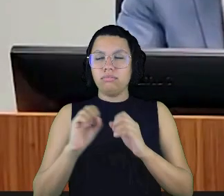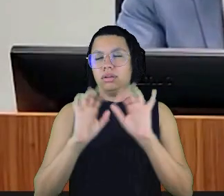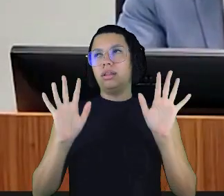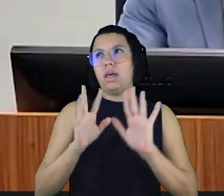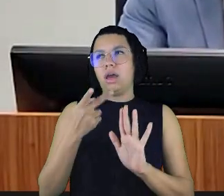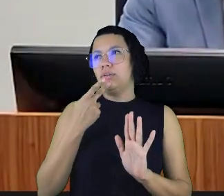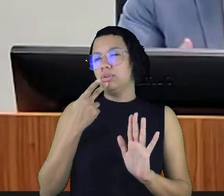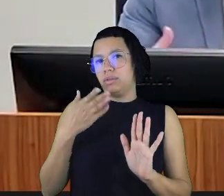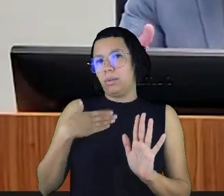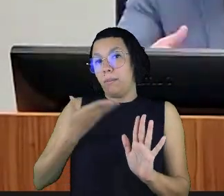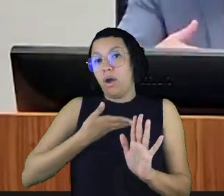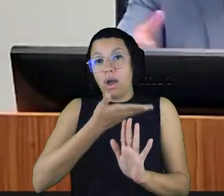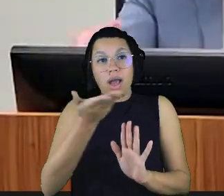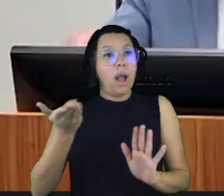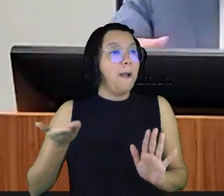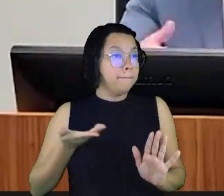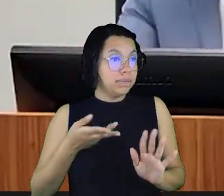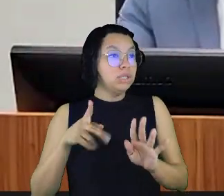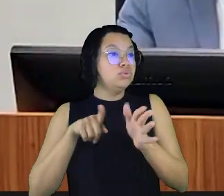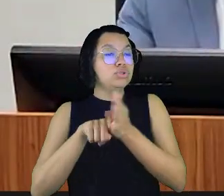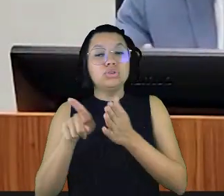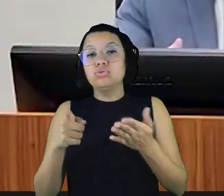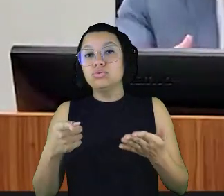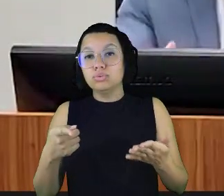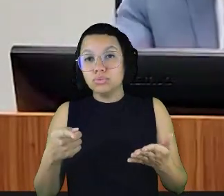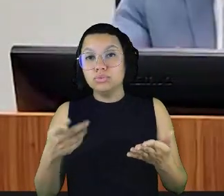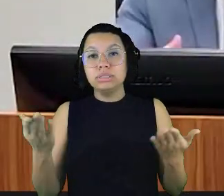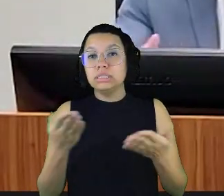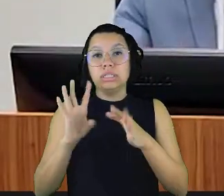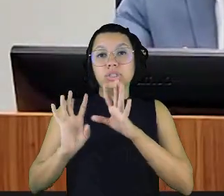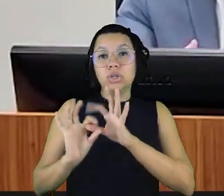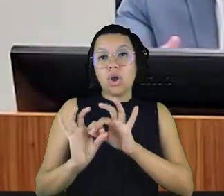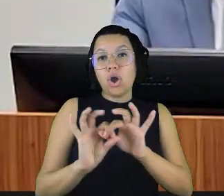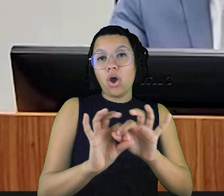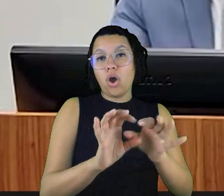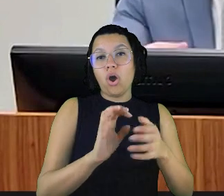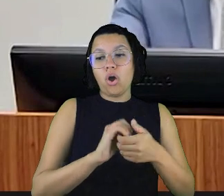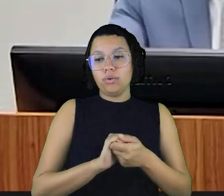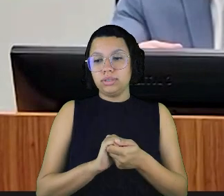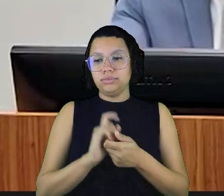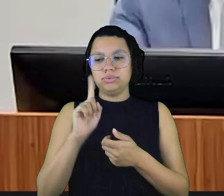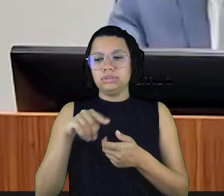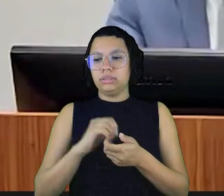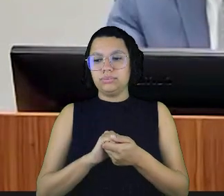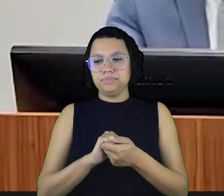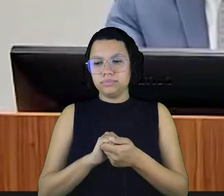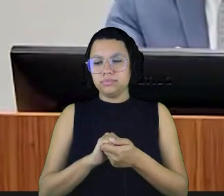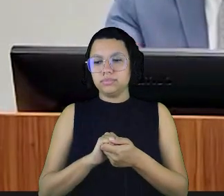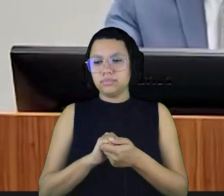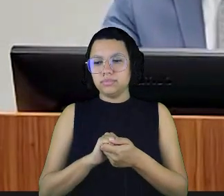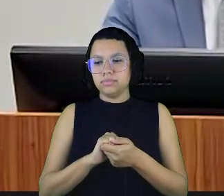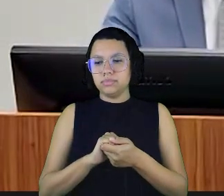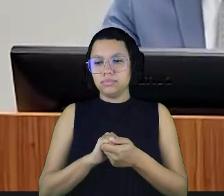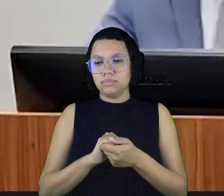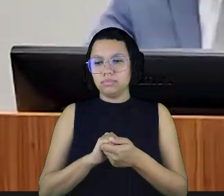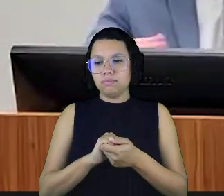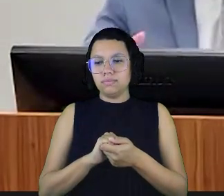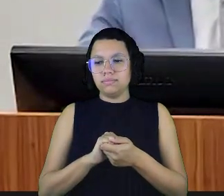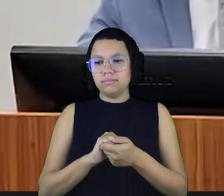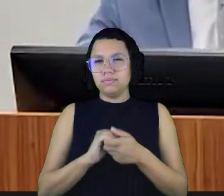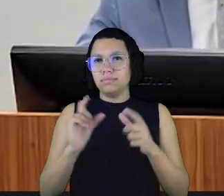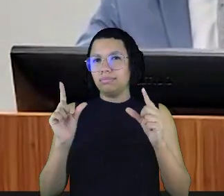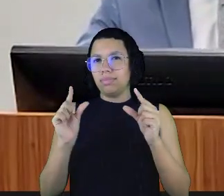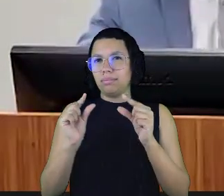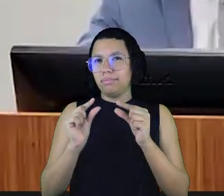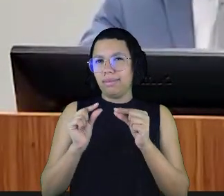de questões, nesse contexto, de questões que são de pequena monta,